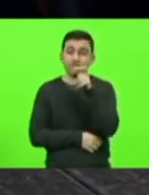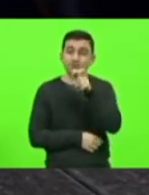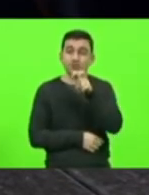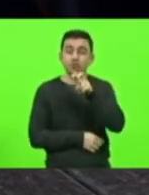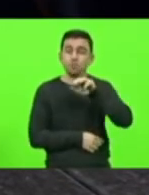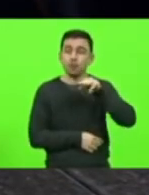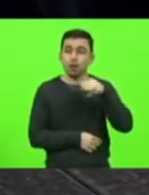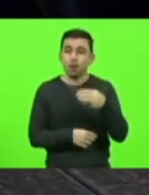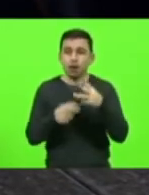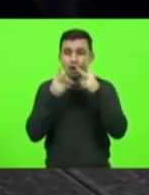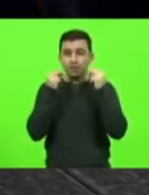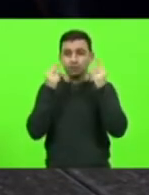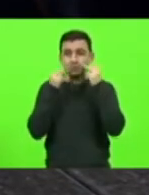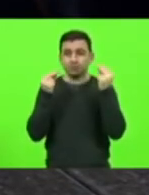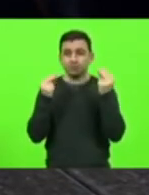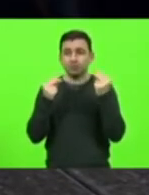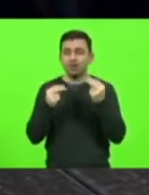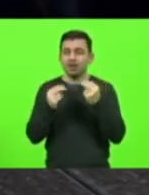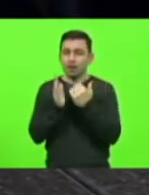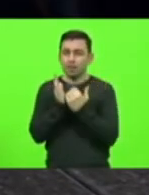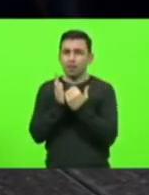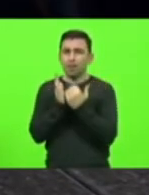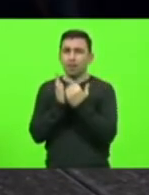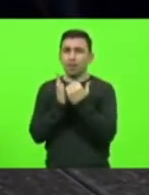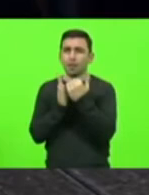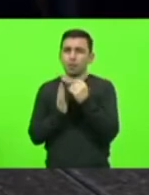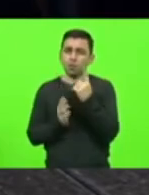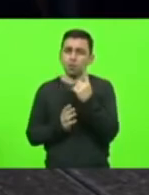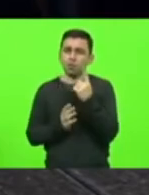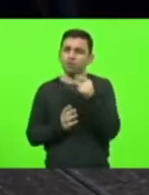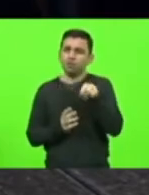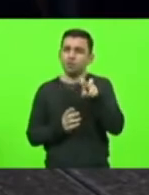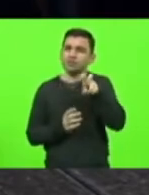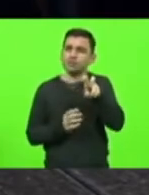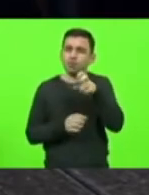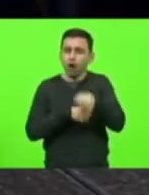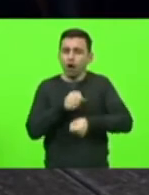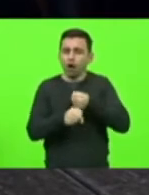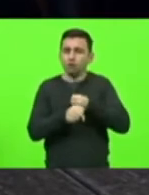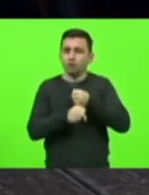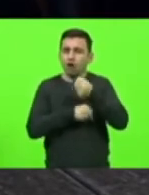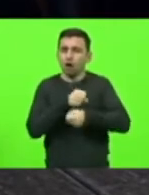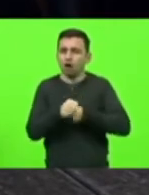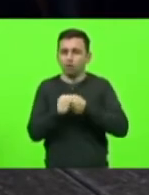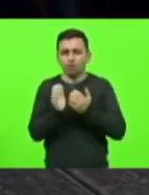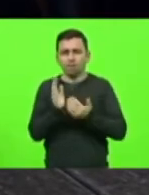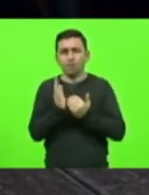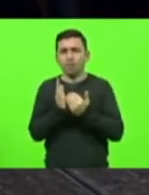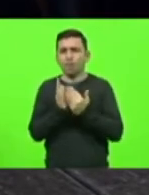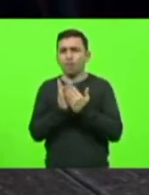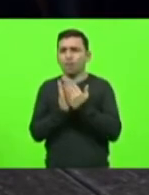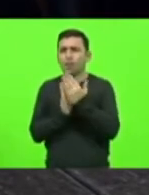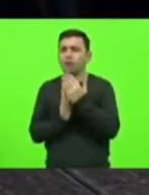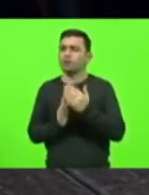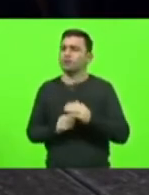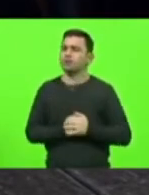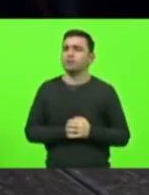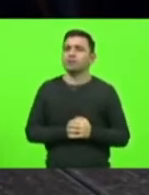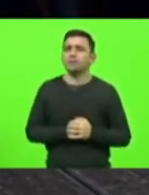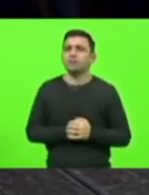gatos isso cresce um e-mail por cento por ano então realmente é um número que tem crescido demais